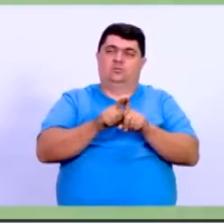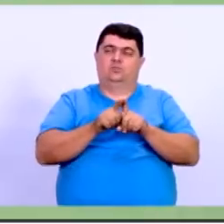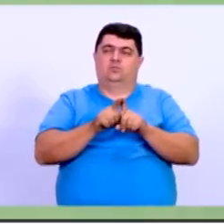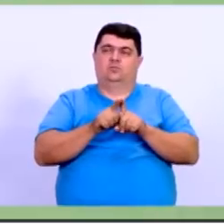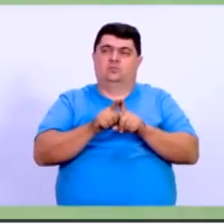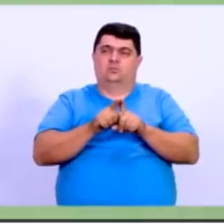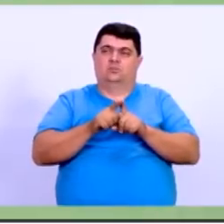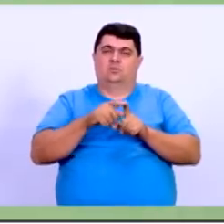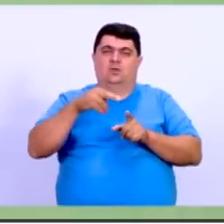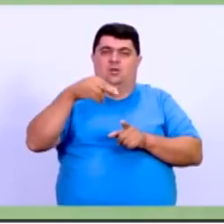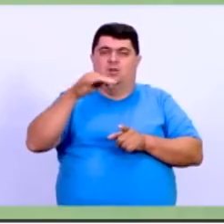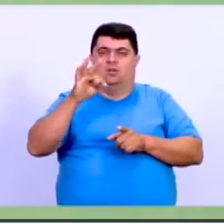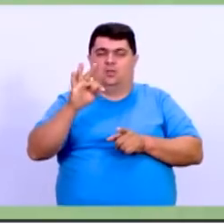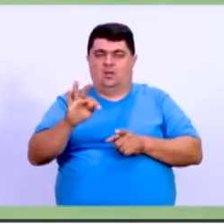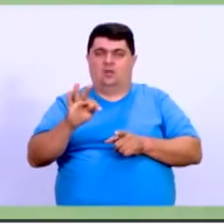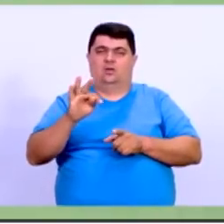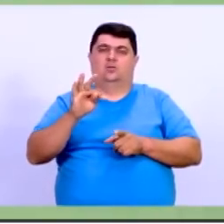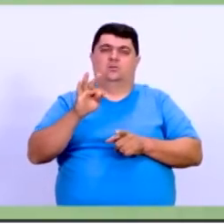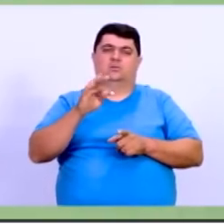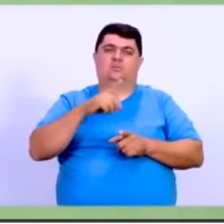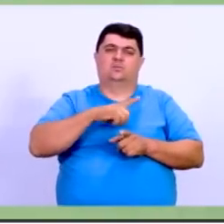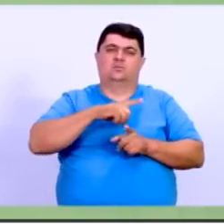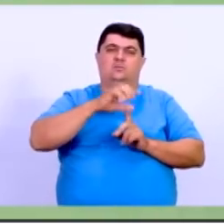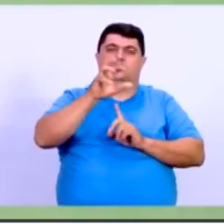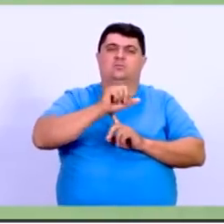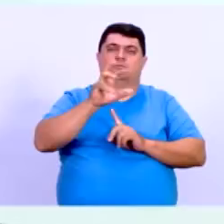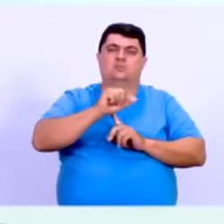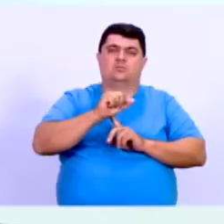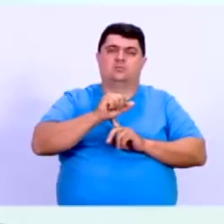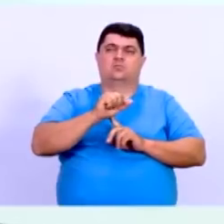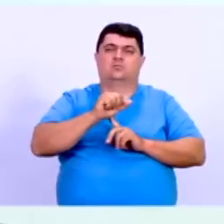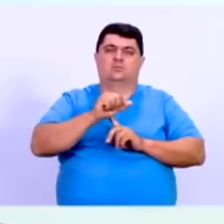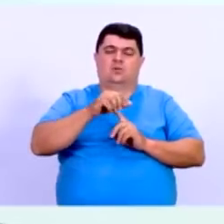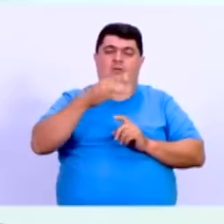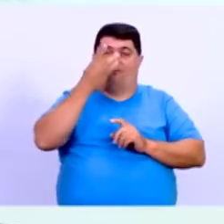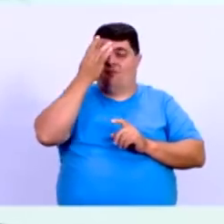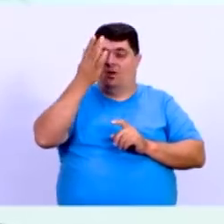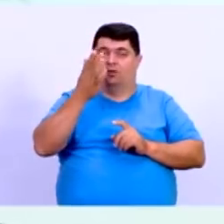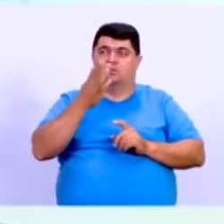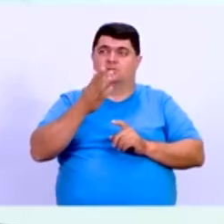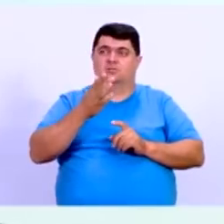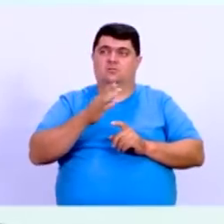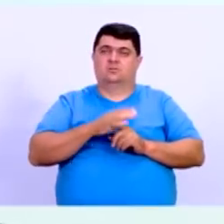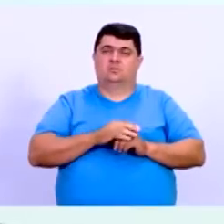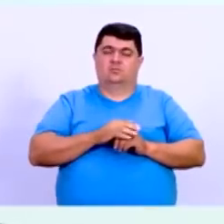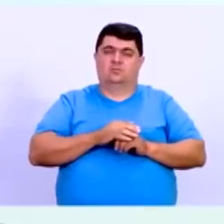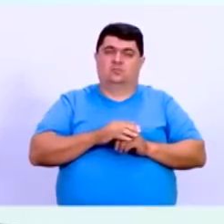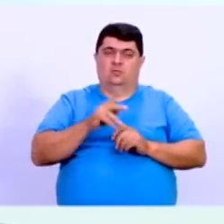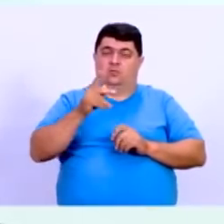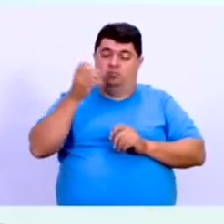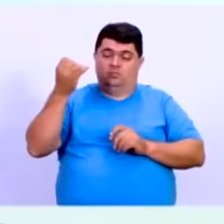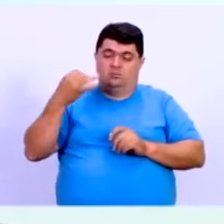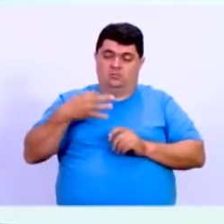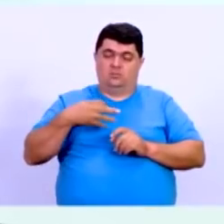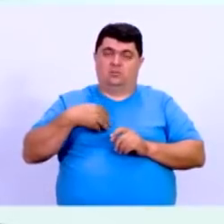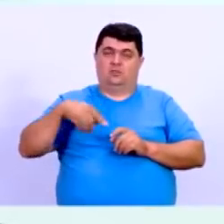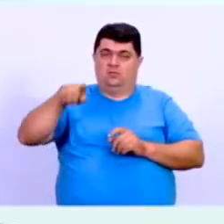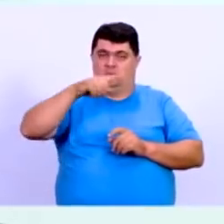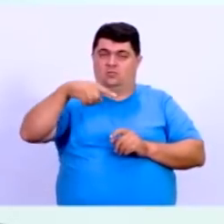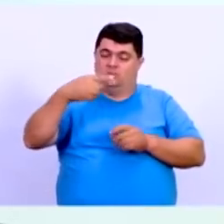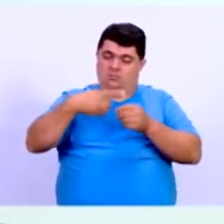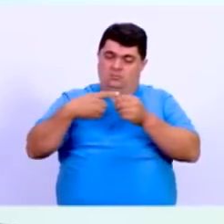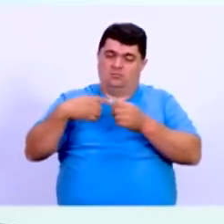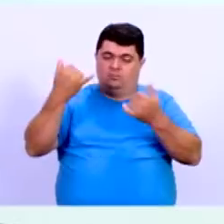né, pessoal, netbook, você vai pegar, garante mais mobilidade, né? Mas o professor até elencou aqui, inclusive vocês que estavam lembrando a gente